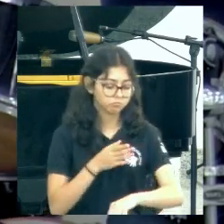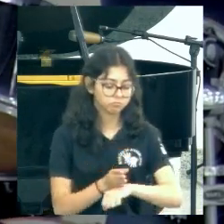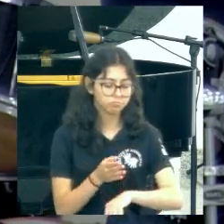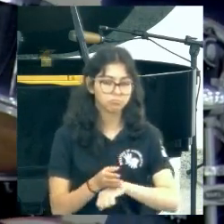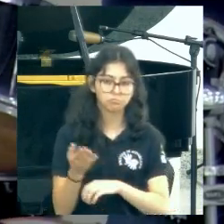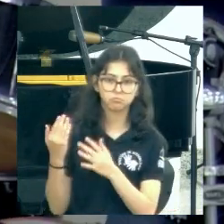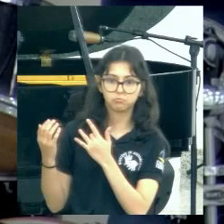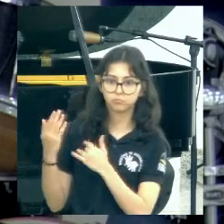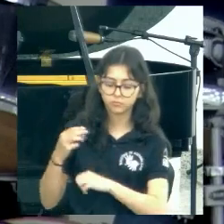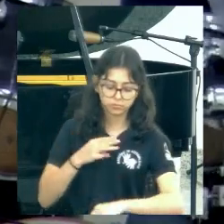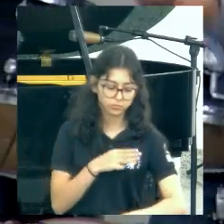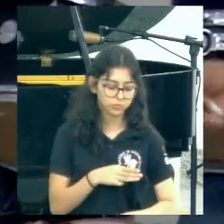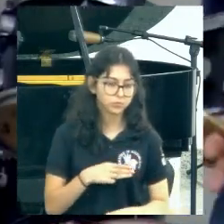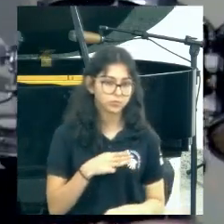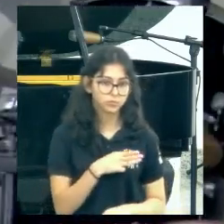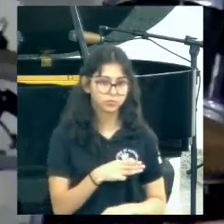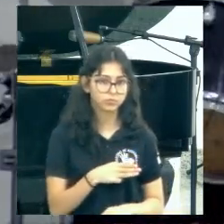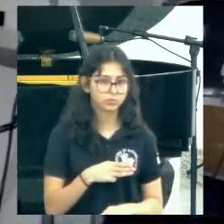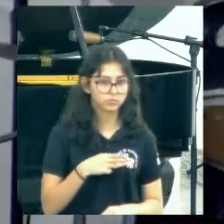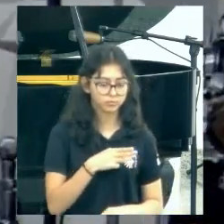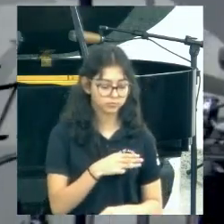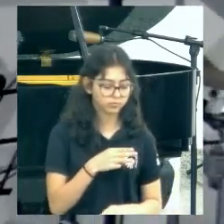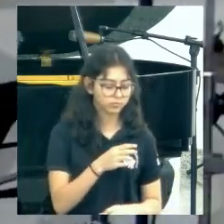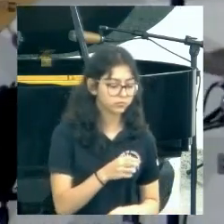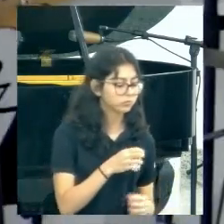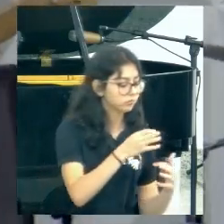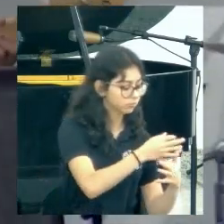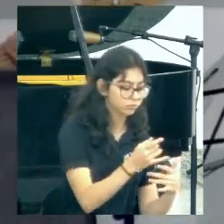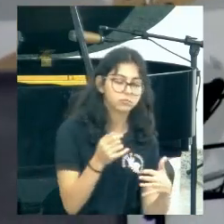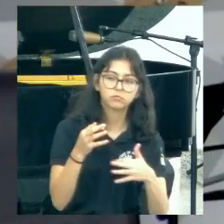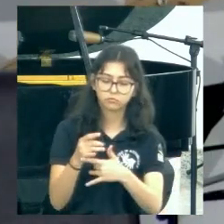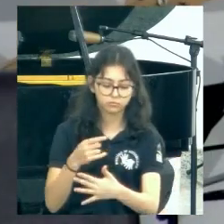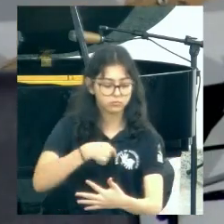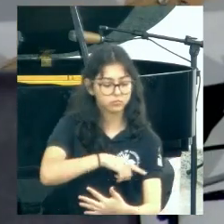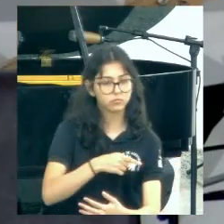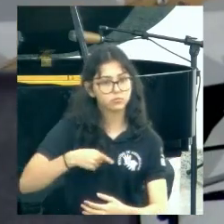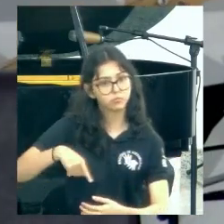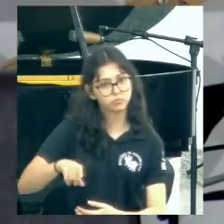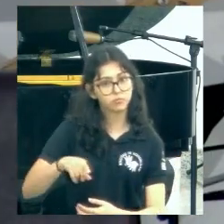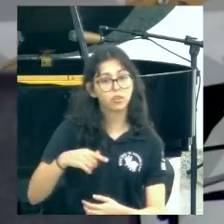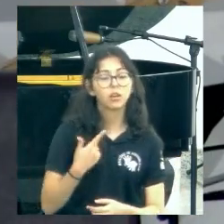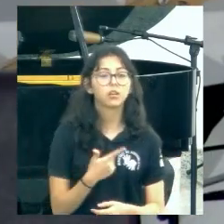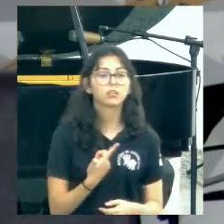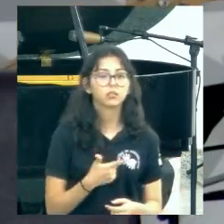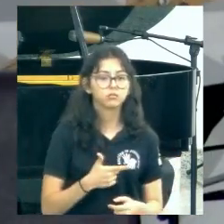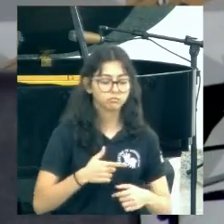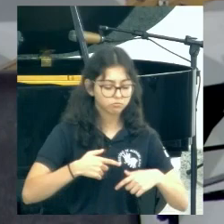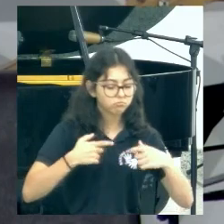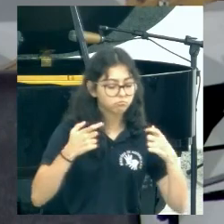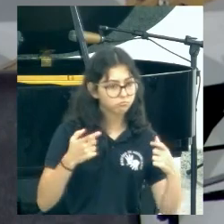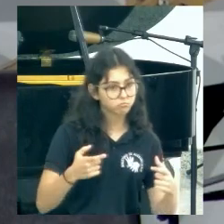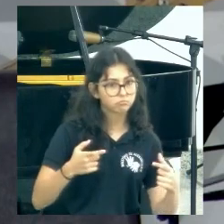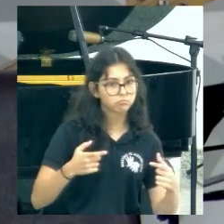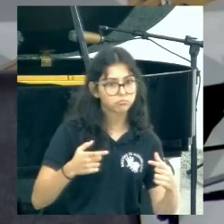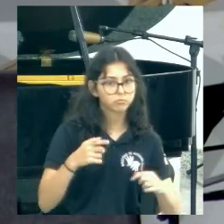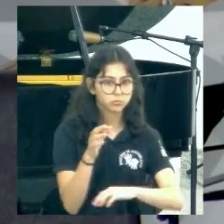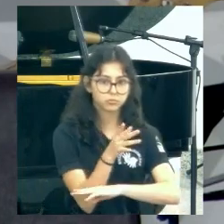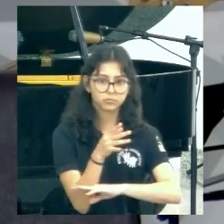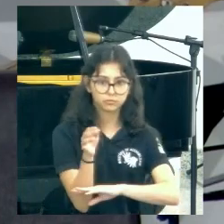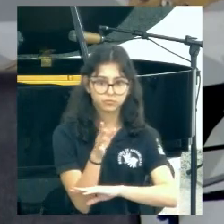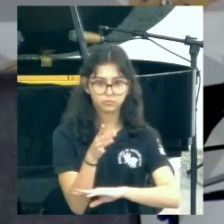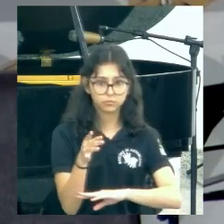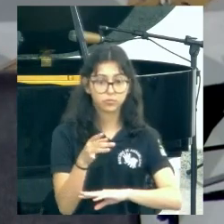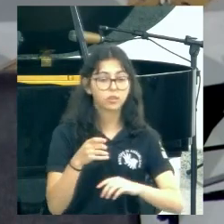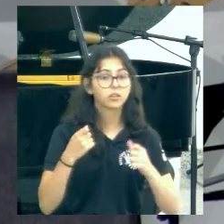eles se deslocavam para essa, para aquela cidade. E como não havia estrutura de apoio, de hospedagem, eles precisavam ser acolhidos pelas